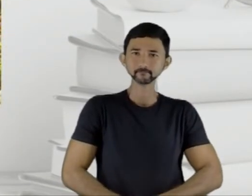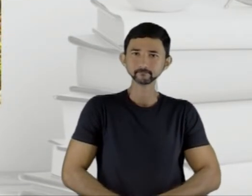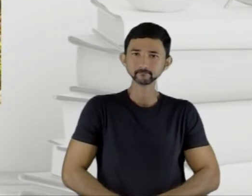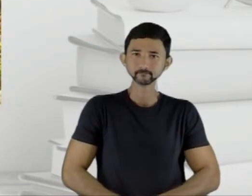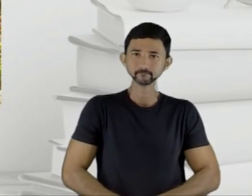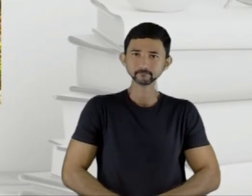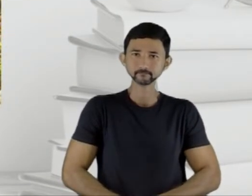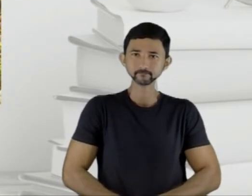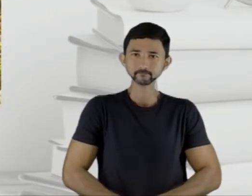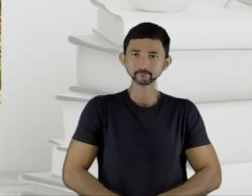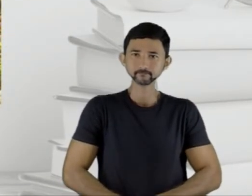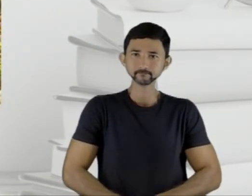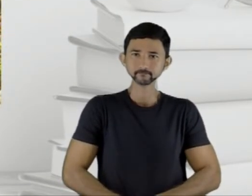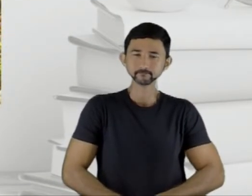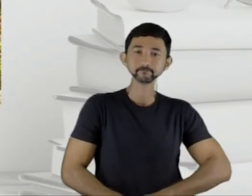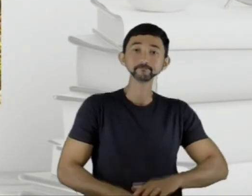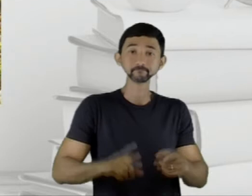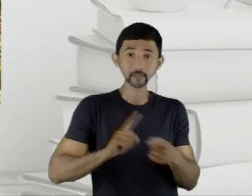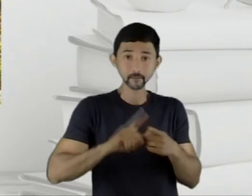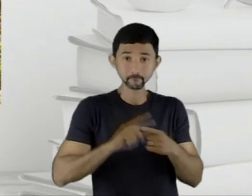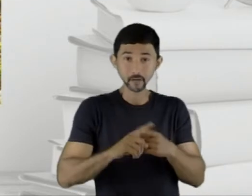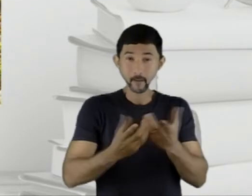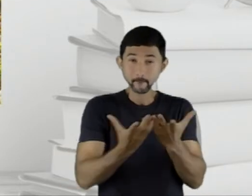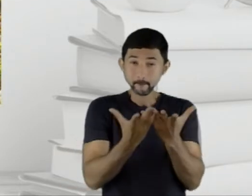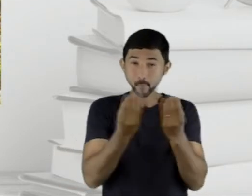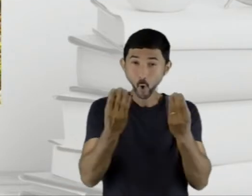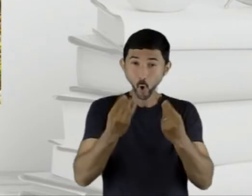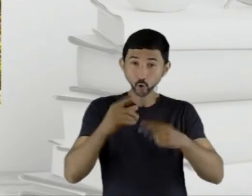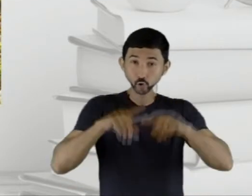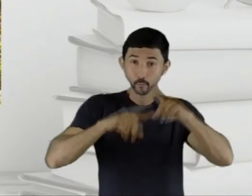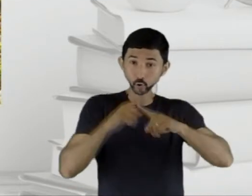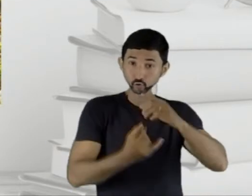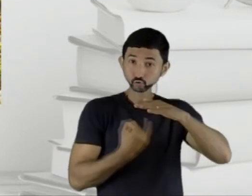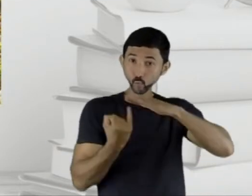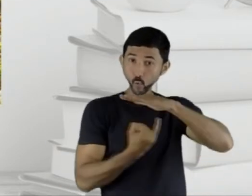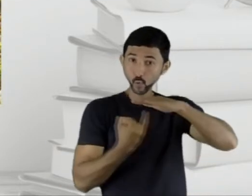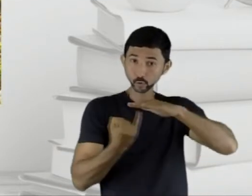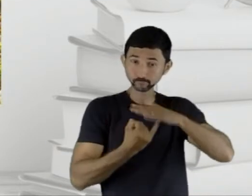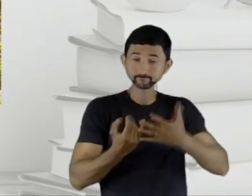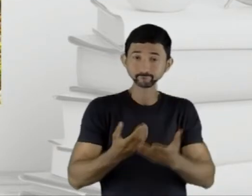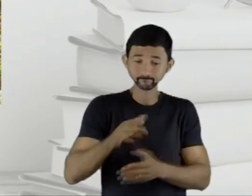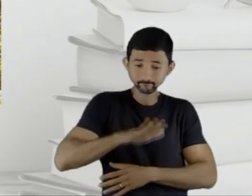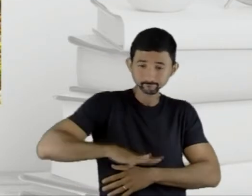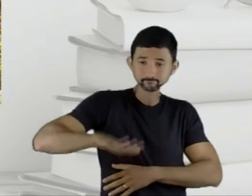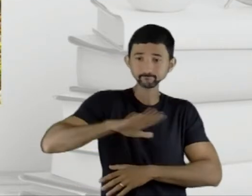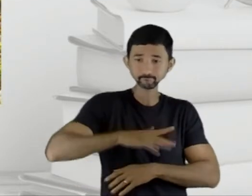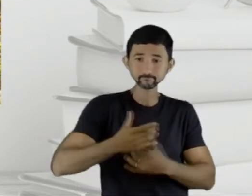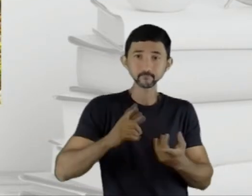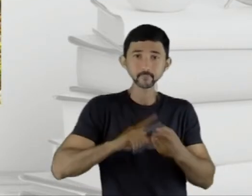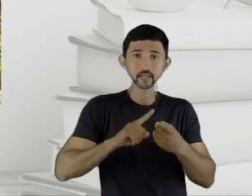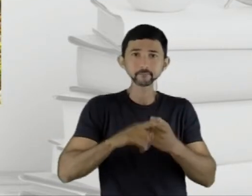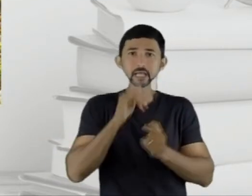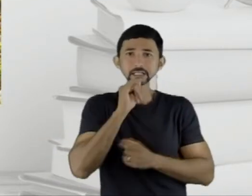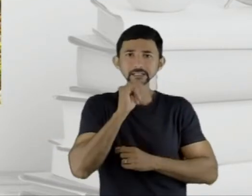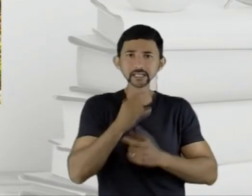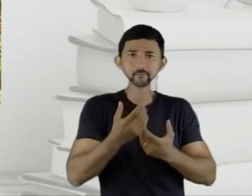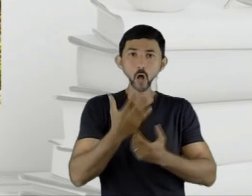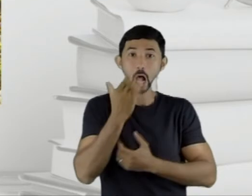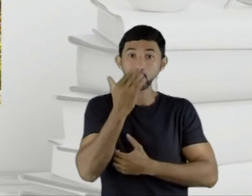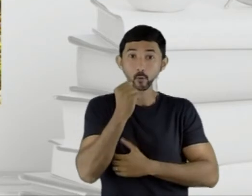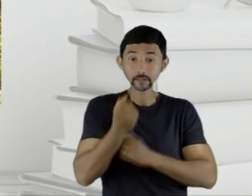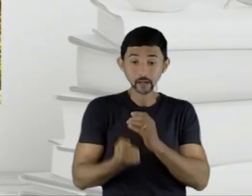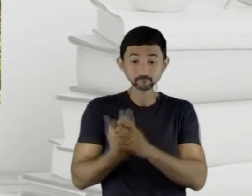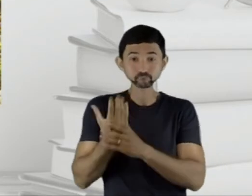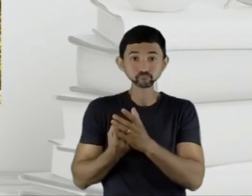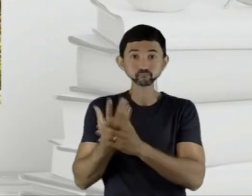Além de ter muitos produtos industrializados no mercado, também houve uma superprodução de